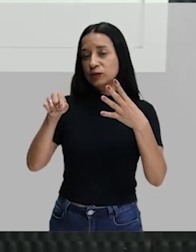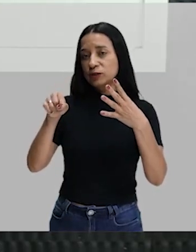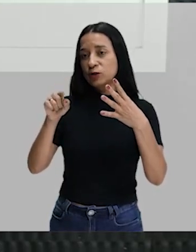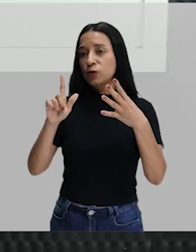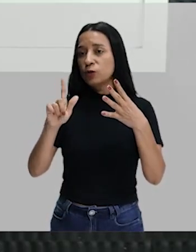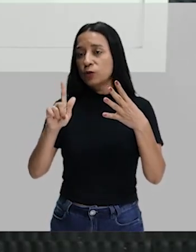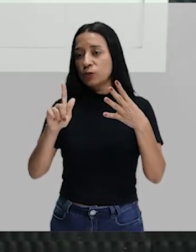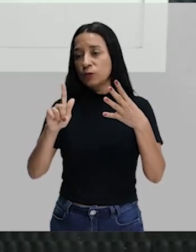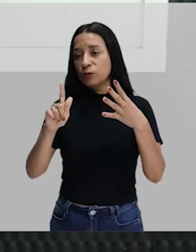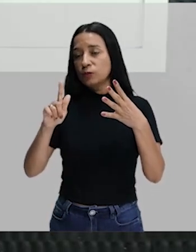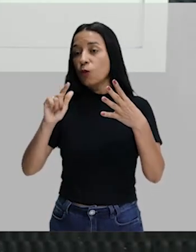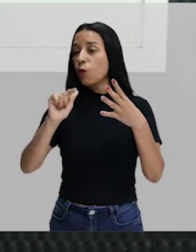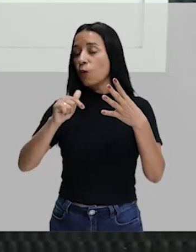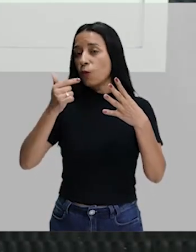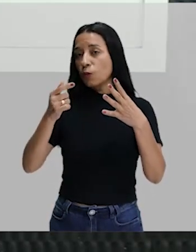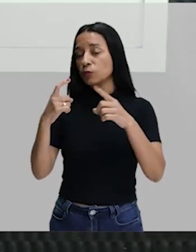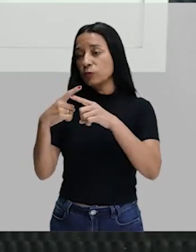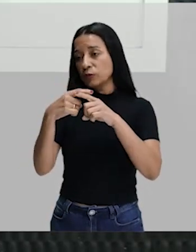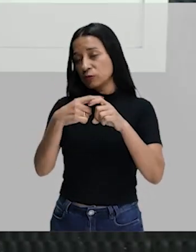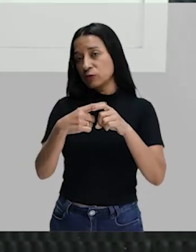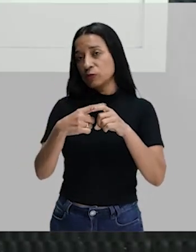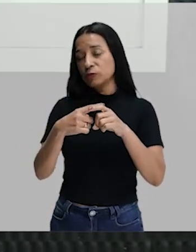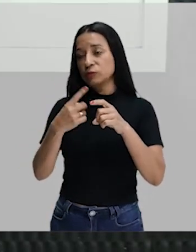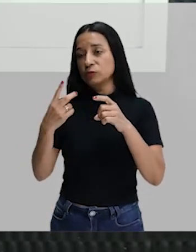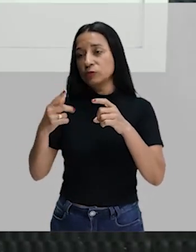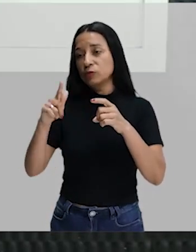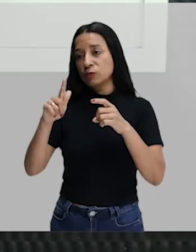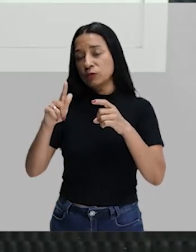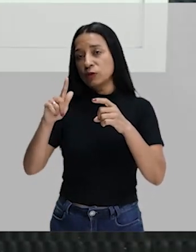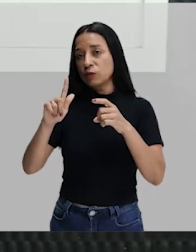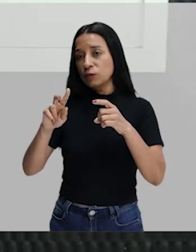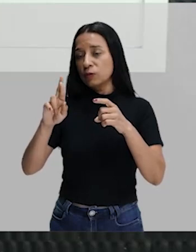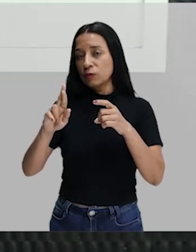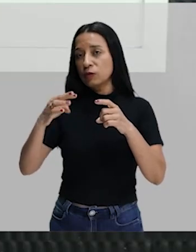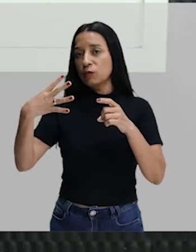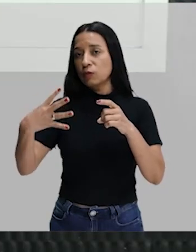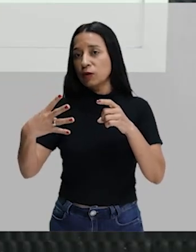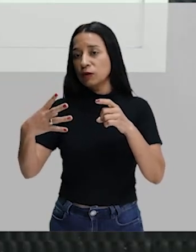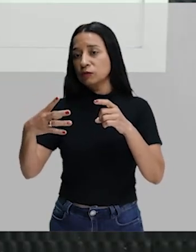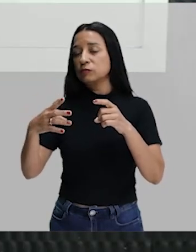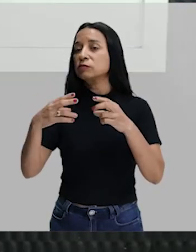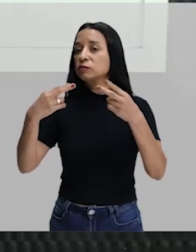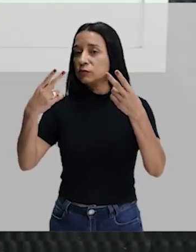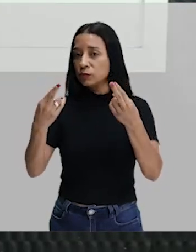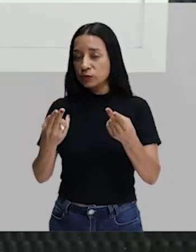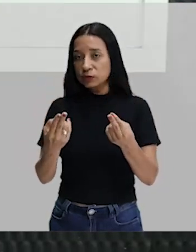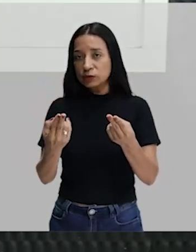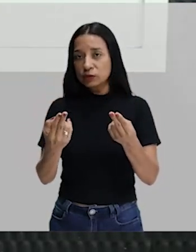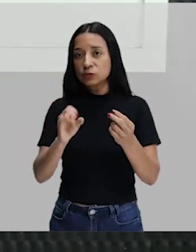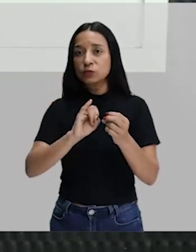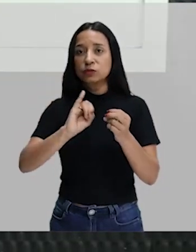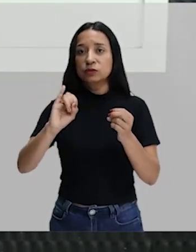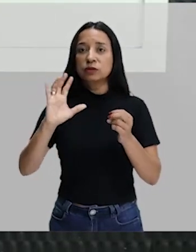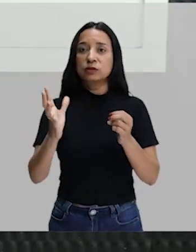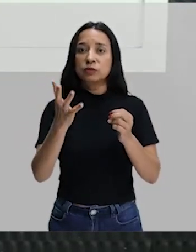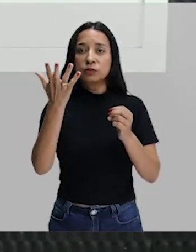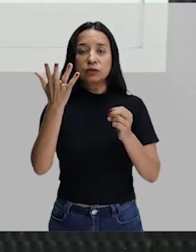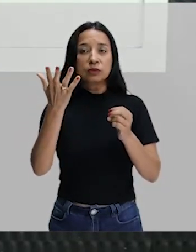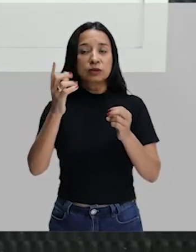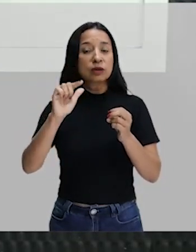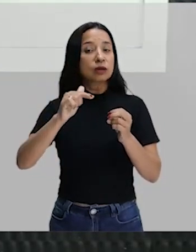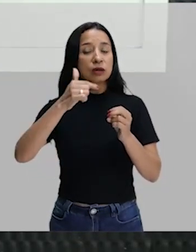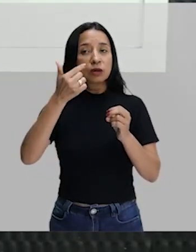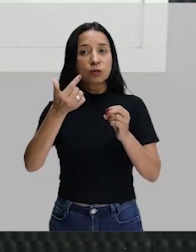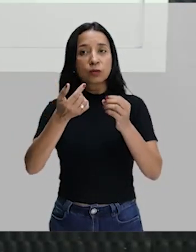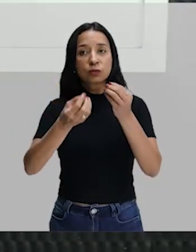de grau 4, eles são idênticos, tá? Então, isso vai acontecer. Se isso acontecer, é uma